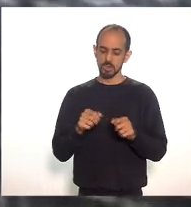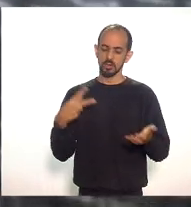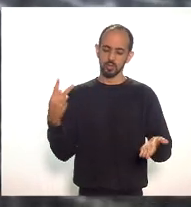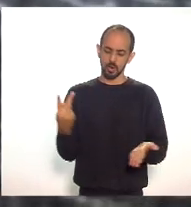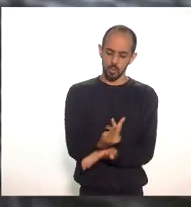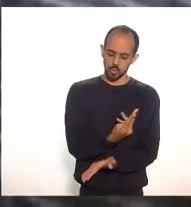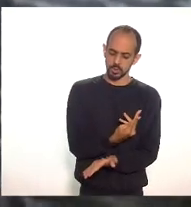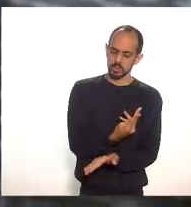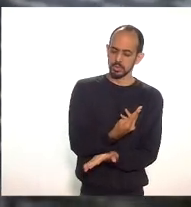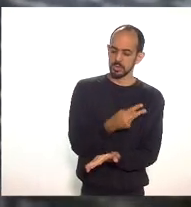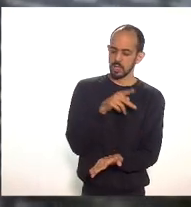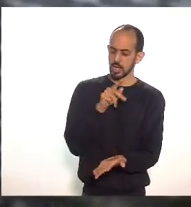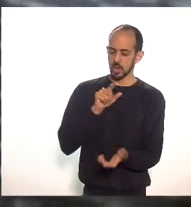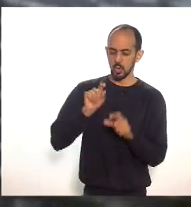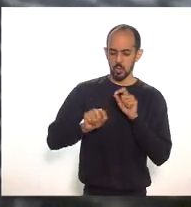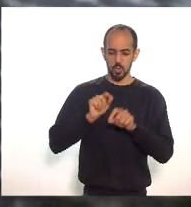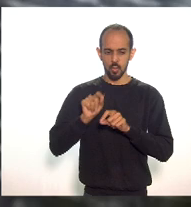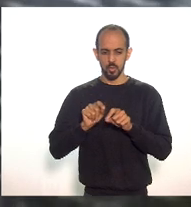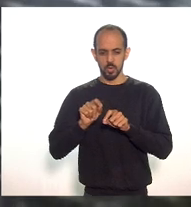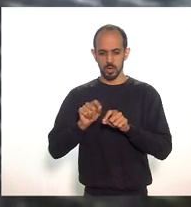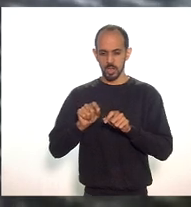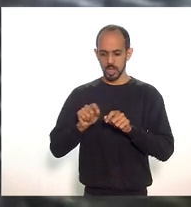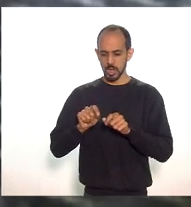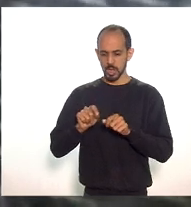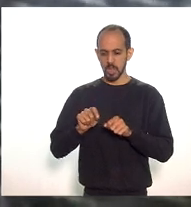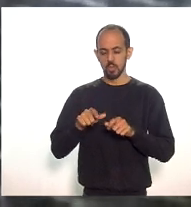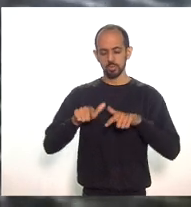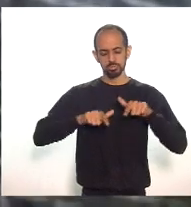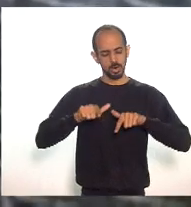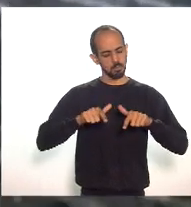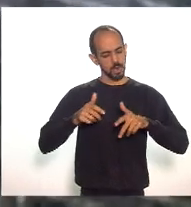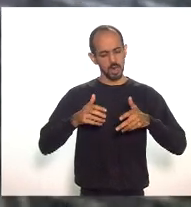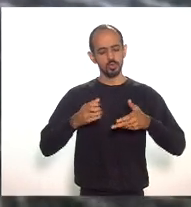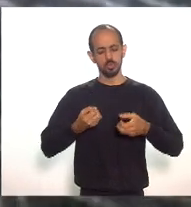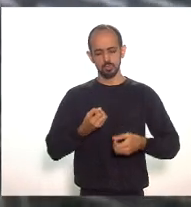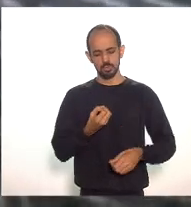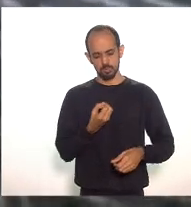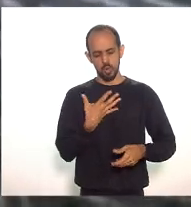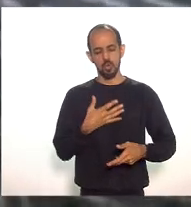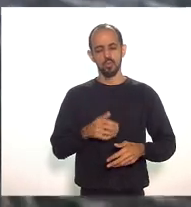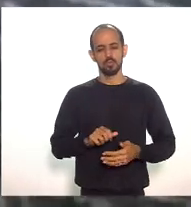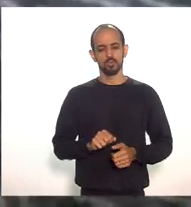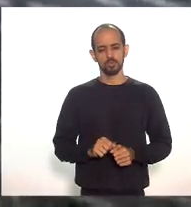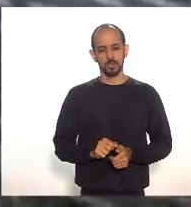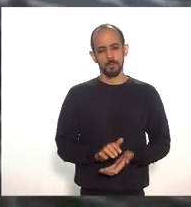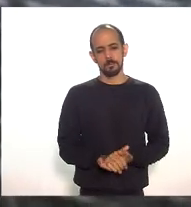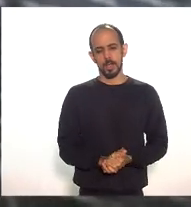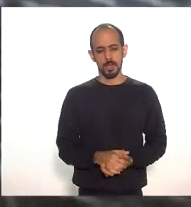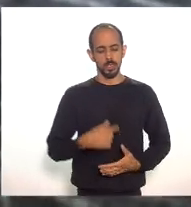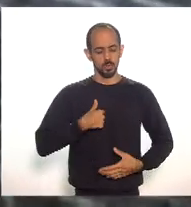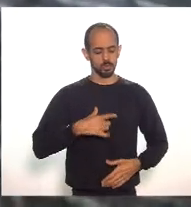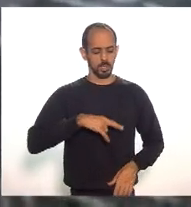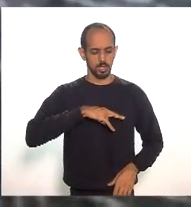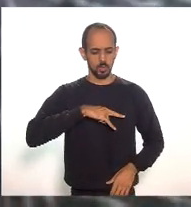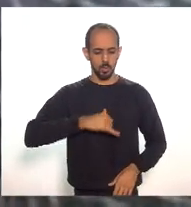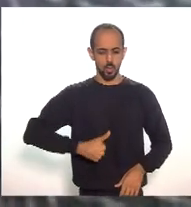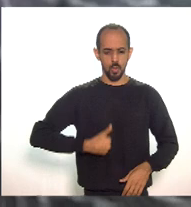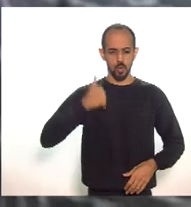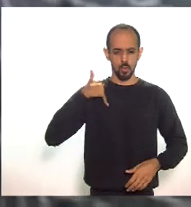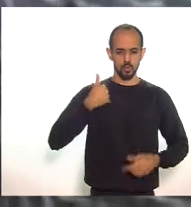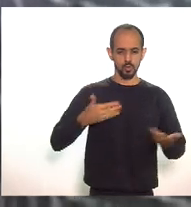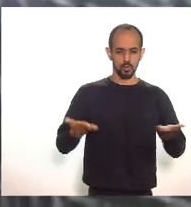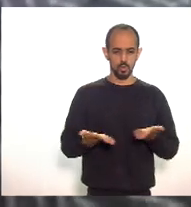garantir um sim a população um trabalho Digno e honesto Na verdade eu tenho orgulho hoje